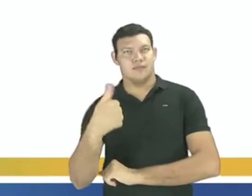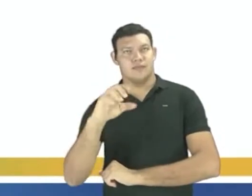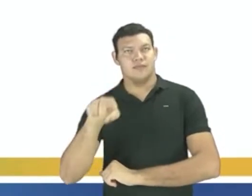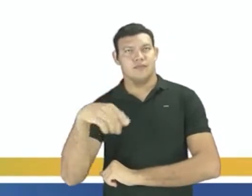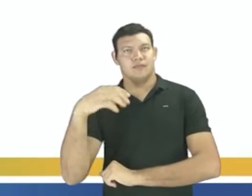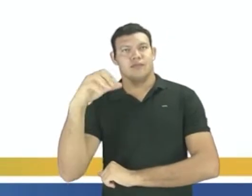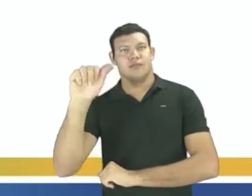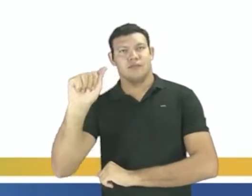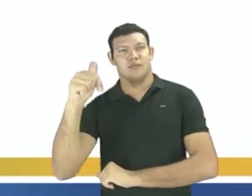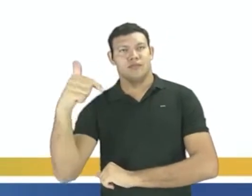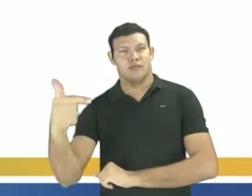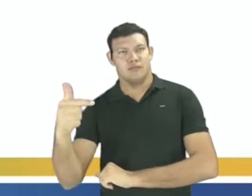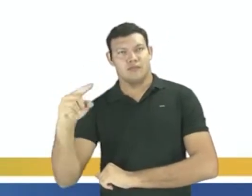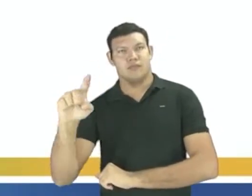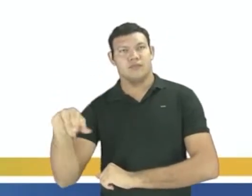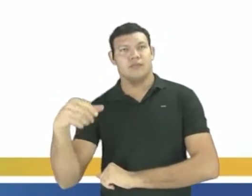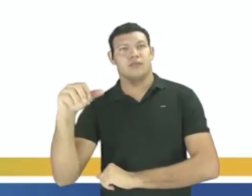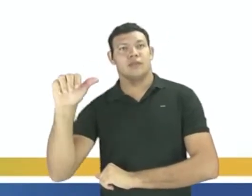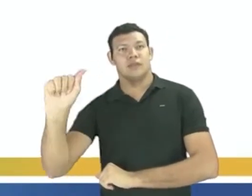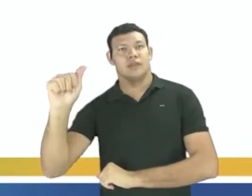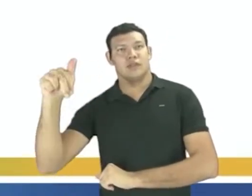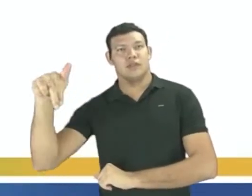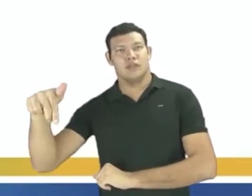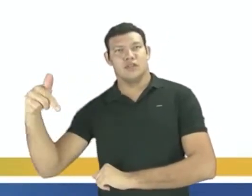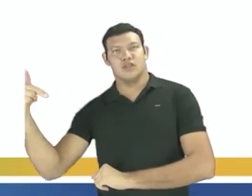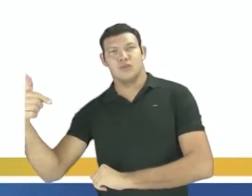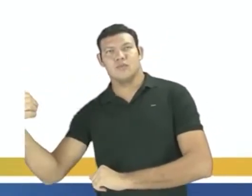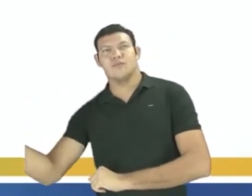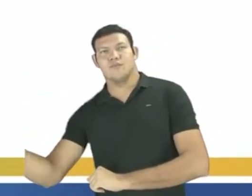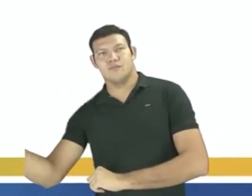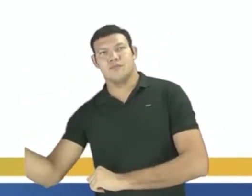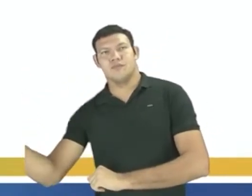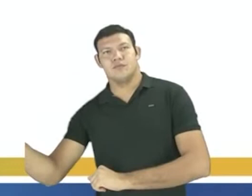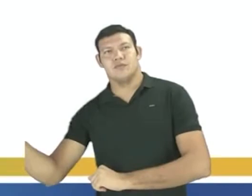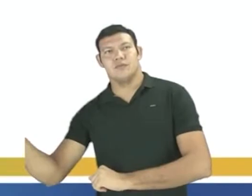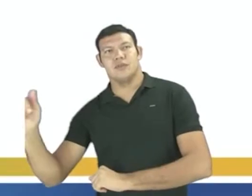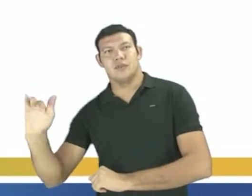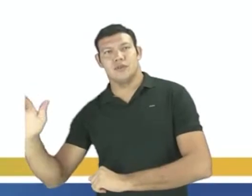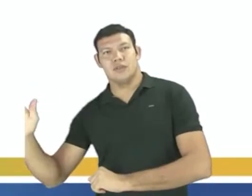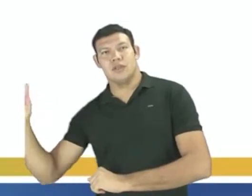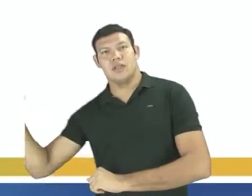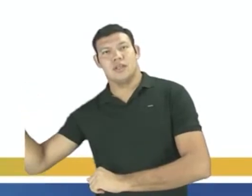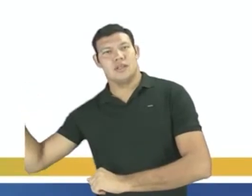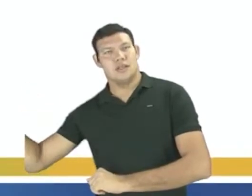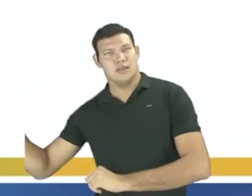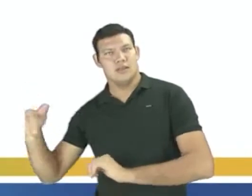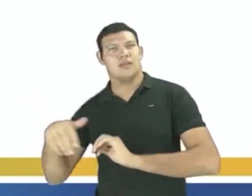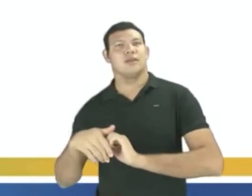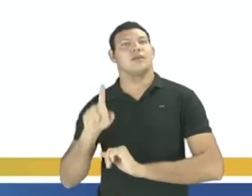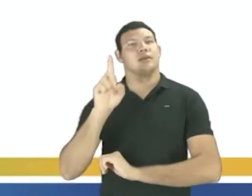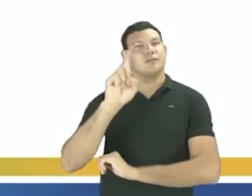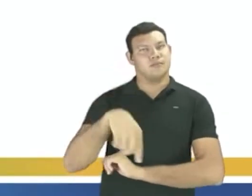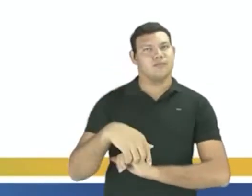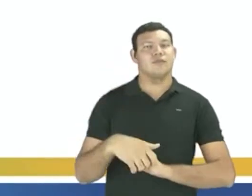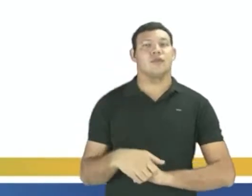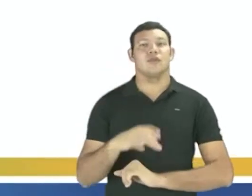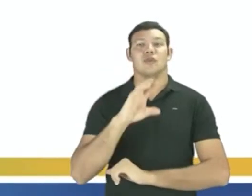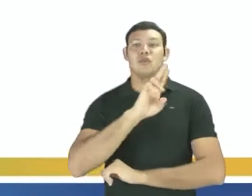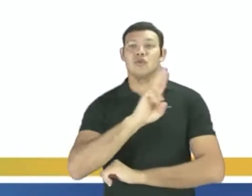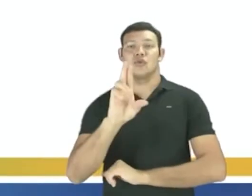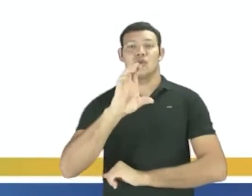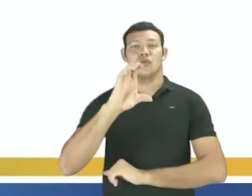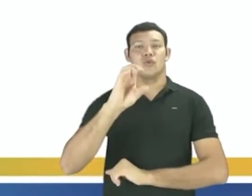os coeficientes. Já as parcelas, né, que são dadas sobre a